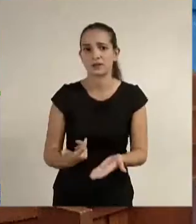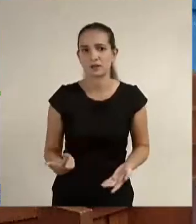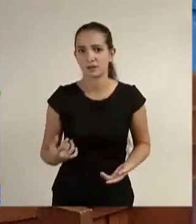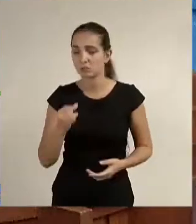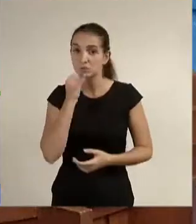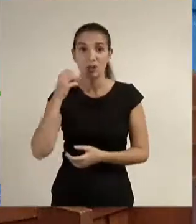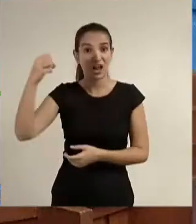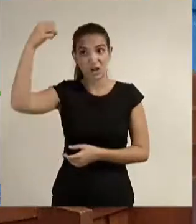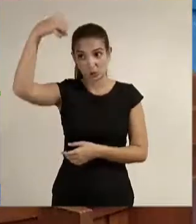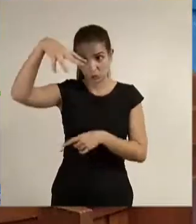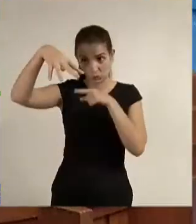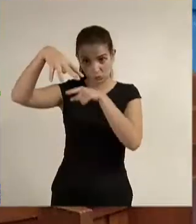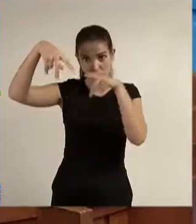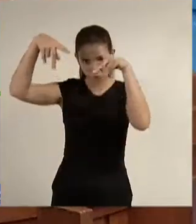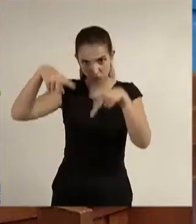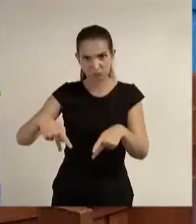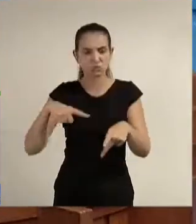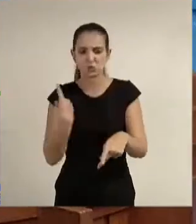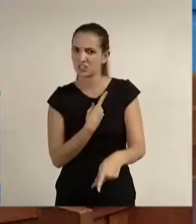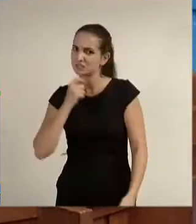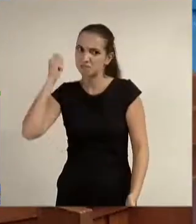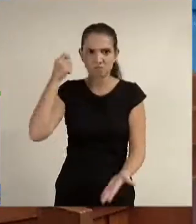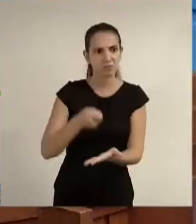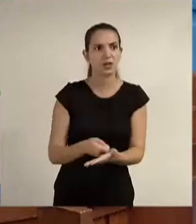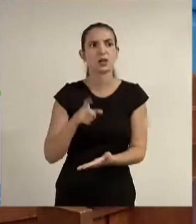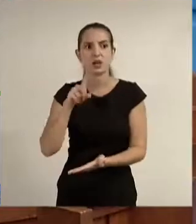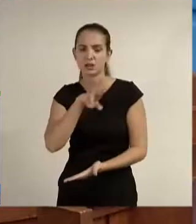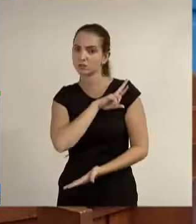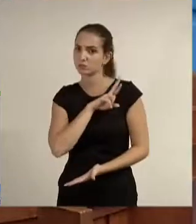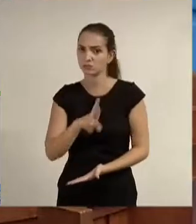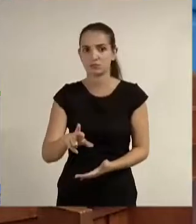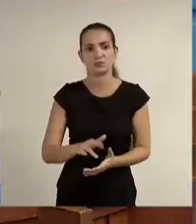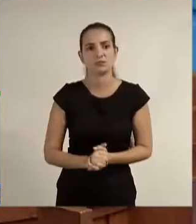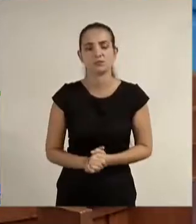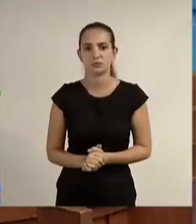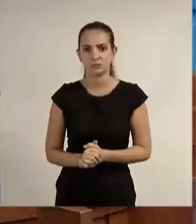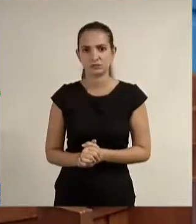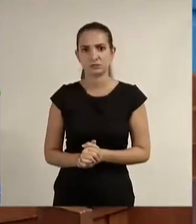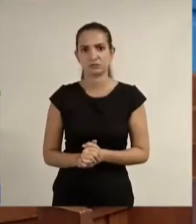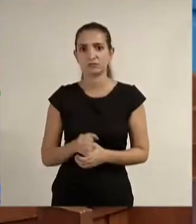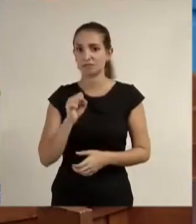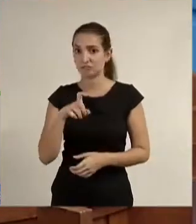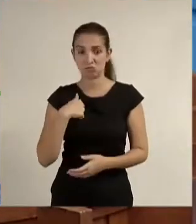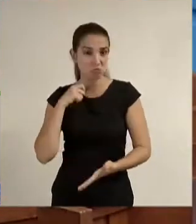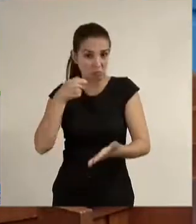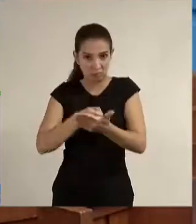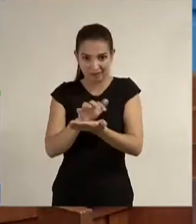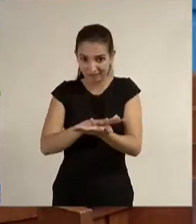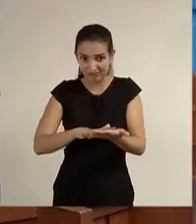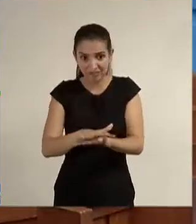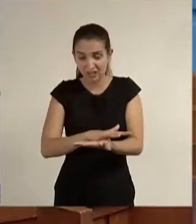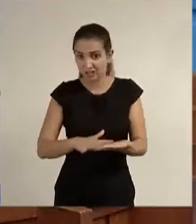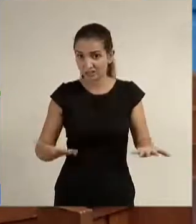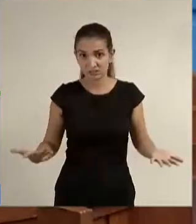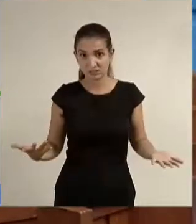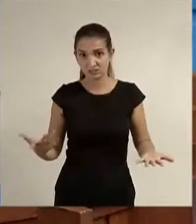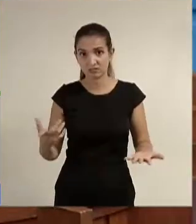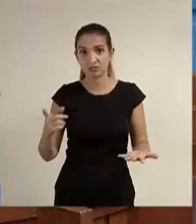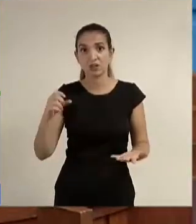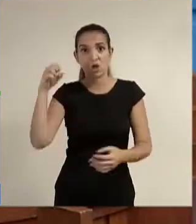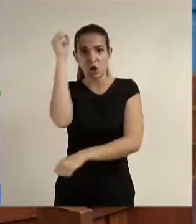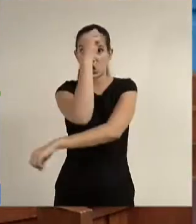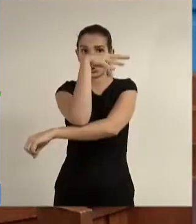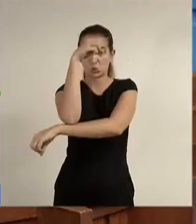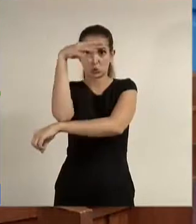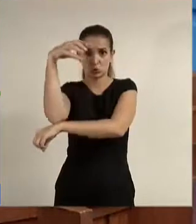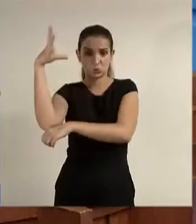Você paga obrigatoriamente, não tem como fugir, no entanto, você não recebe o serviço. Está escuro, às vezes, na frente da sua casa.